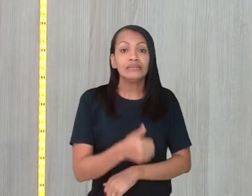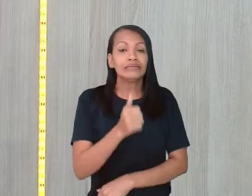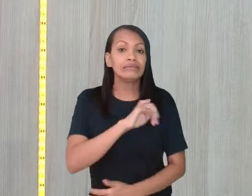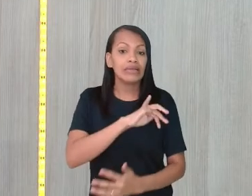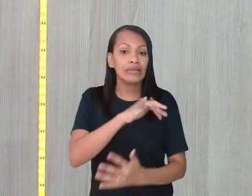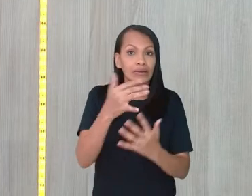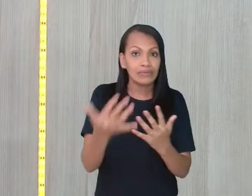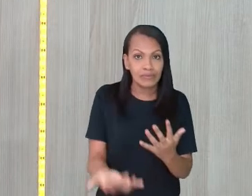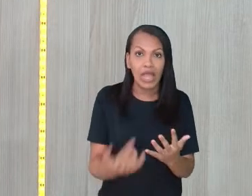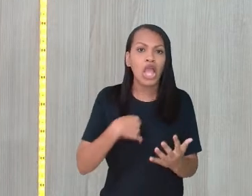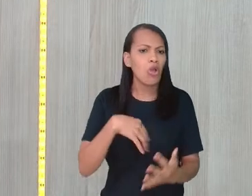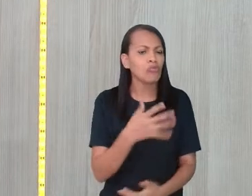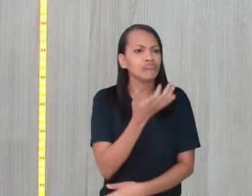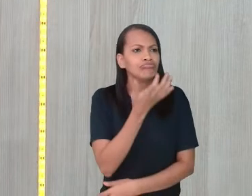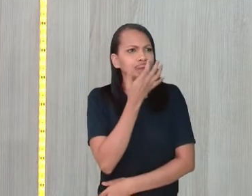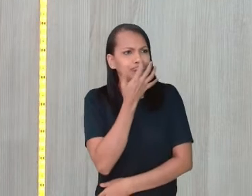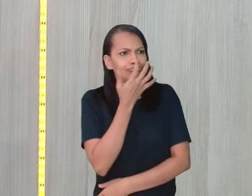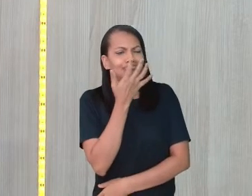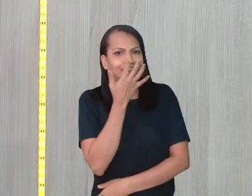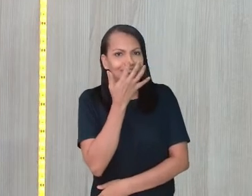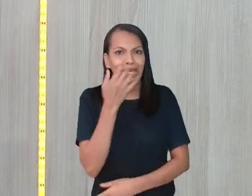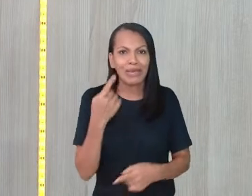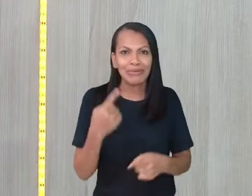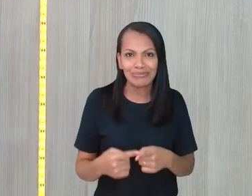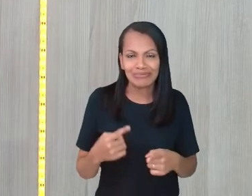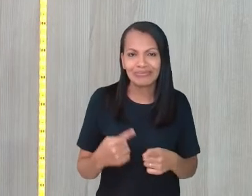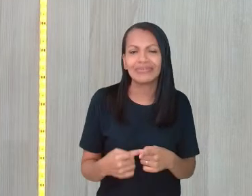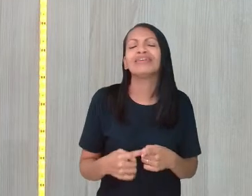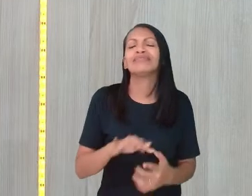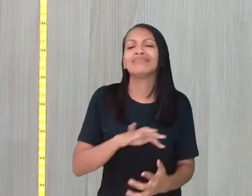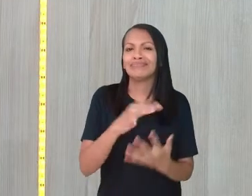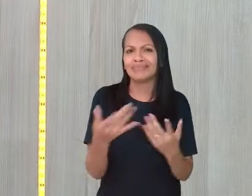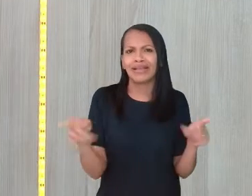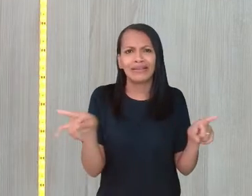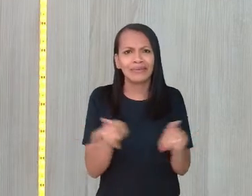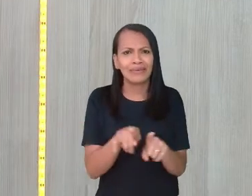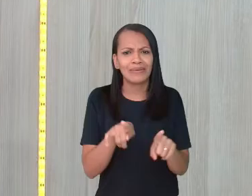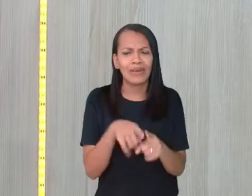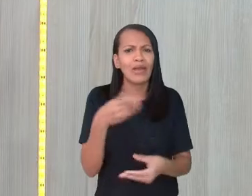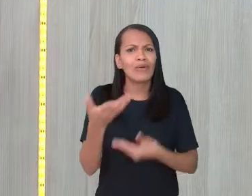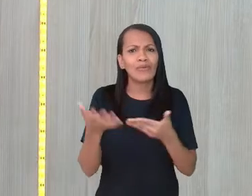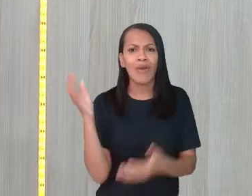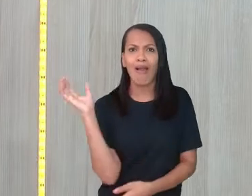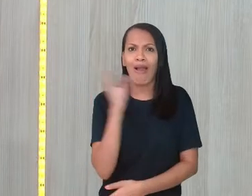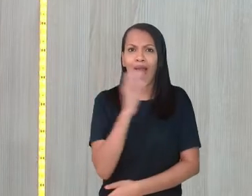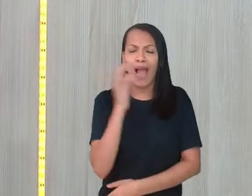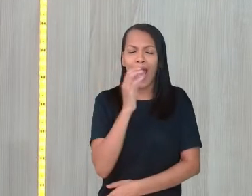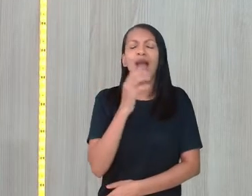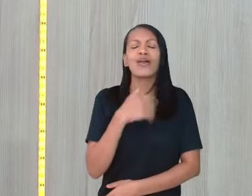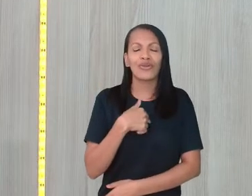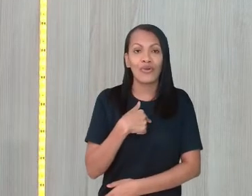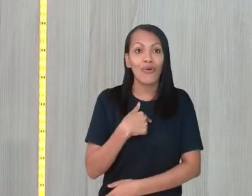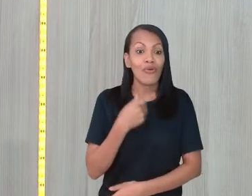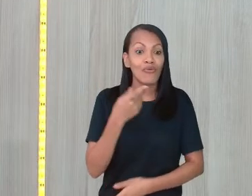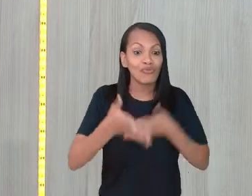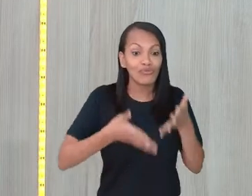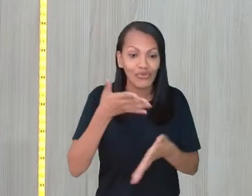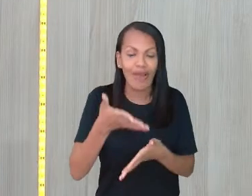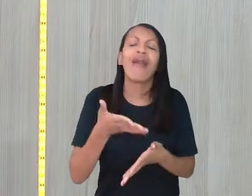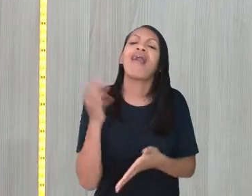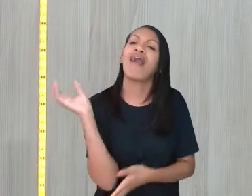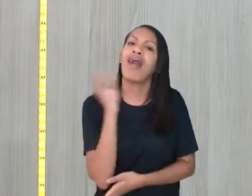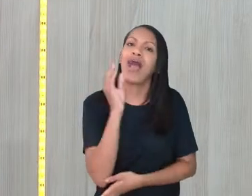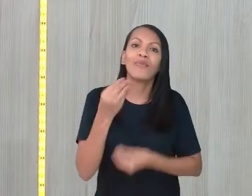Libras, cara, eu fico me policiando o tempo todinho, professor, também em relação a essa questão de falar rápido. Às vezes, meu Deus, como é que tá ali? Às